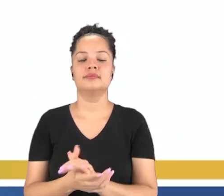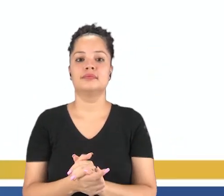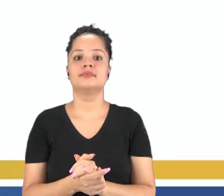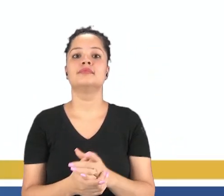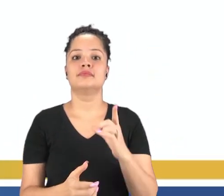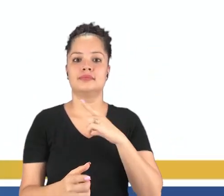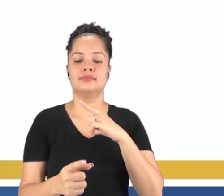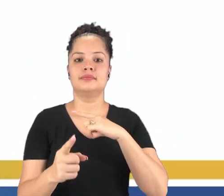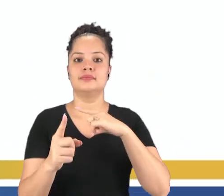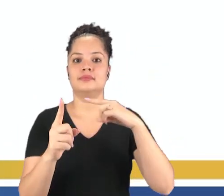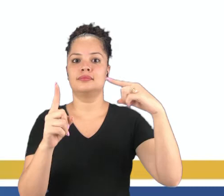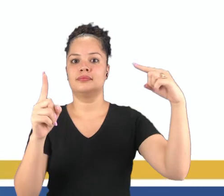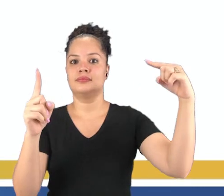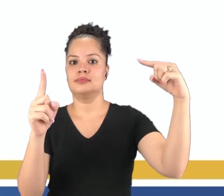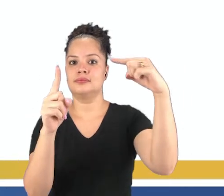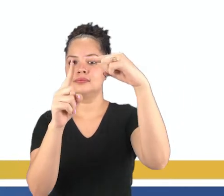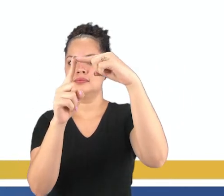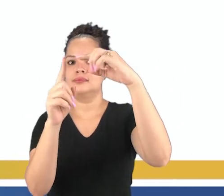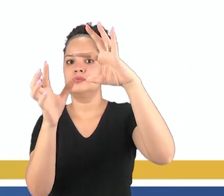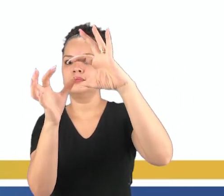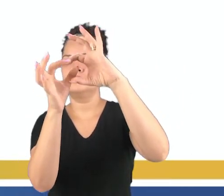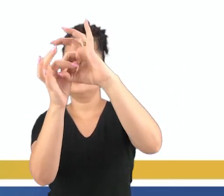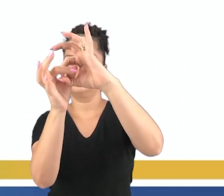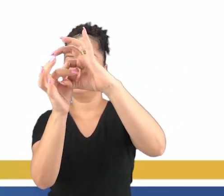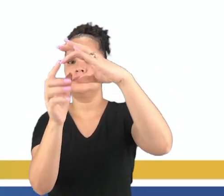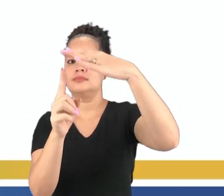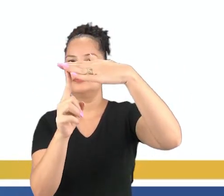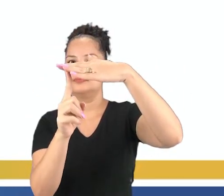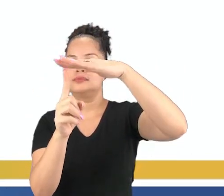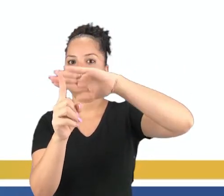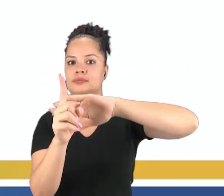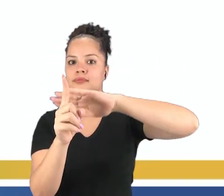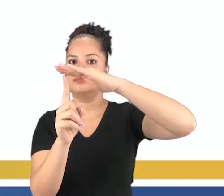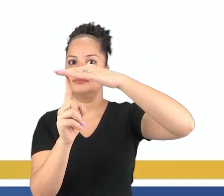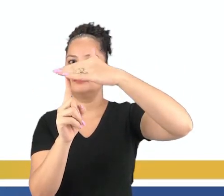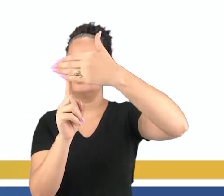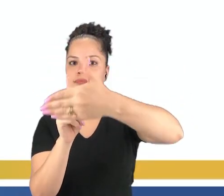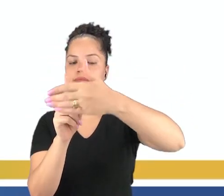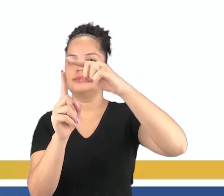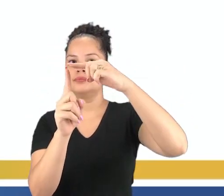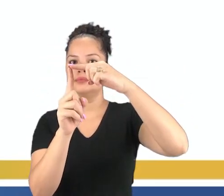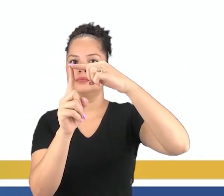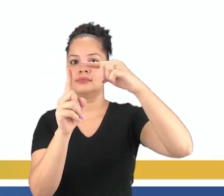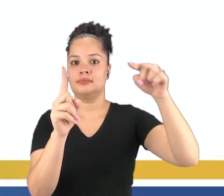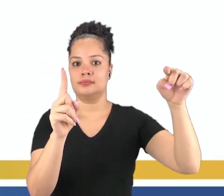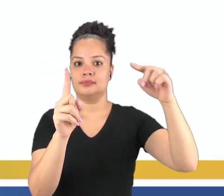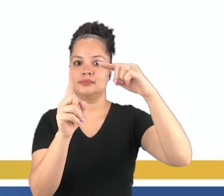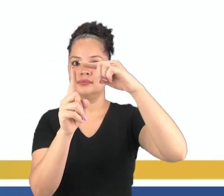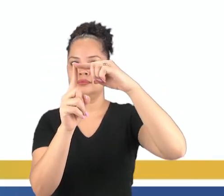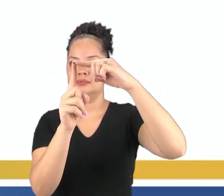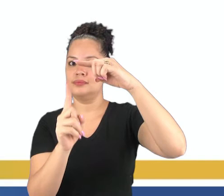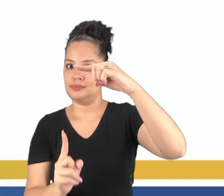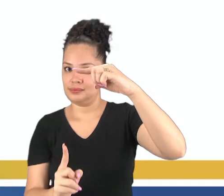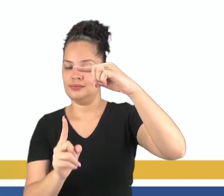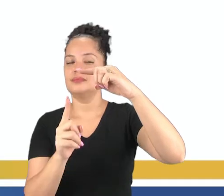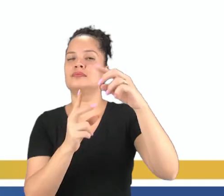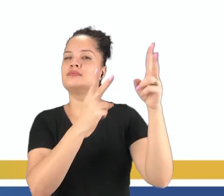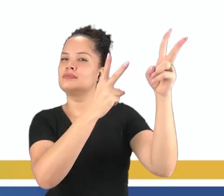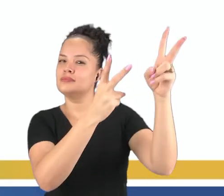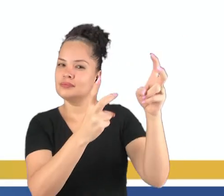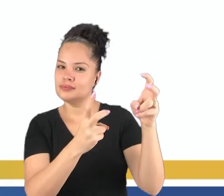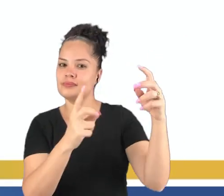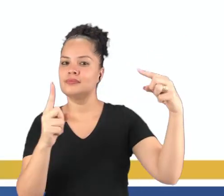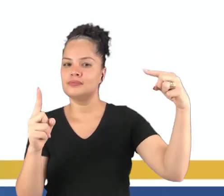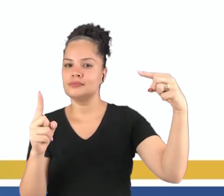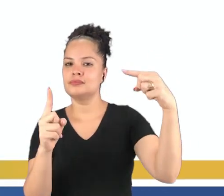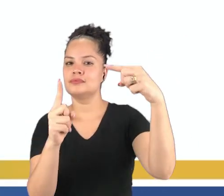Os vértices, né? As arestas e as faces. Observe que os vértices desse